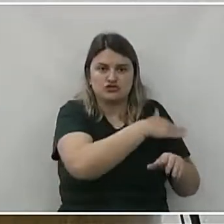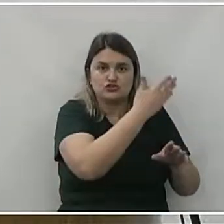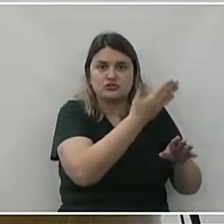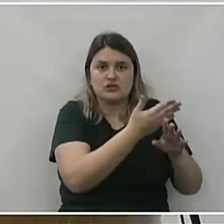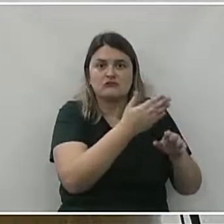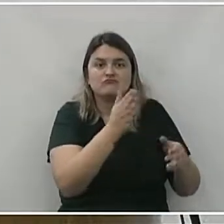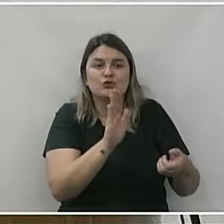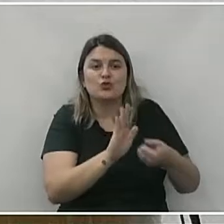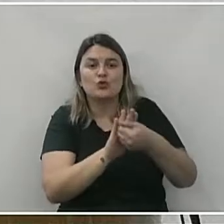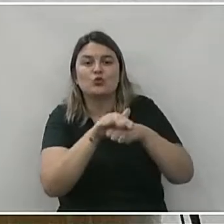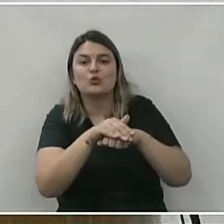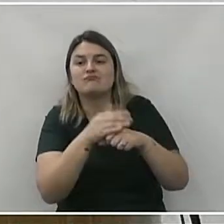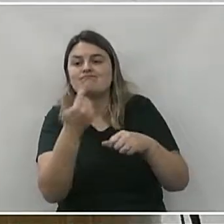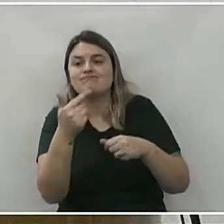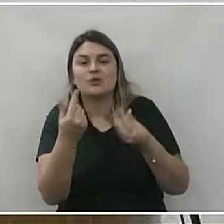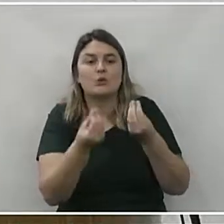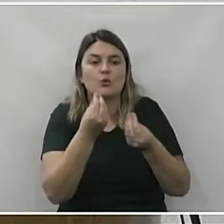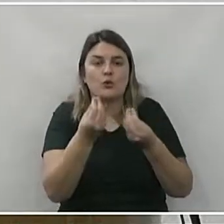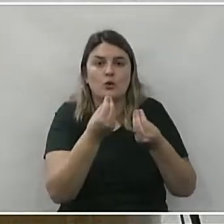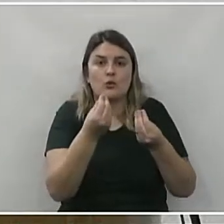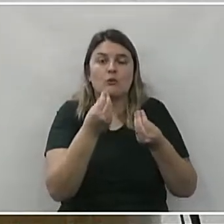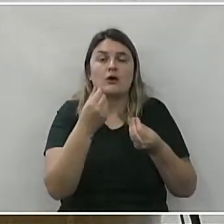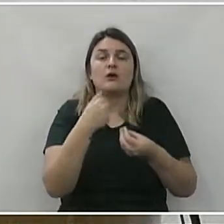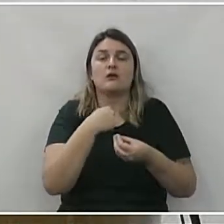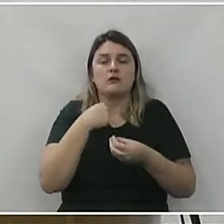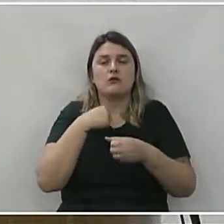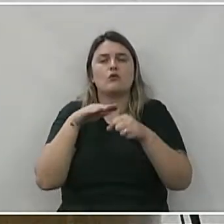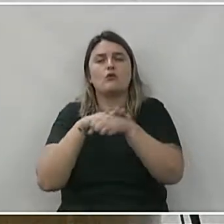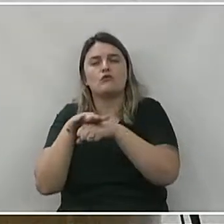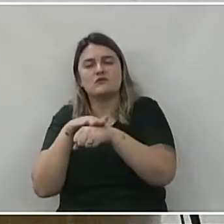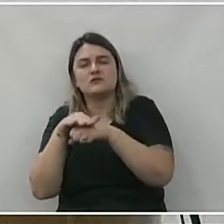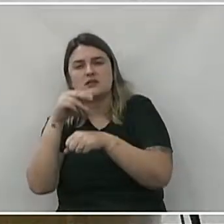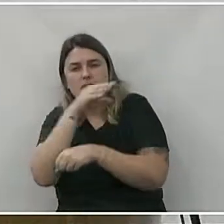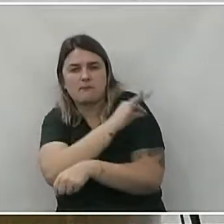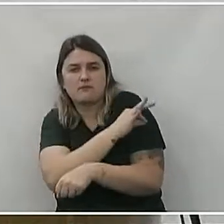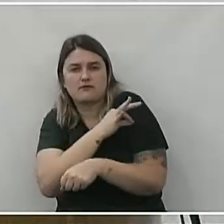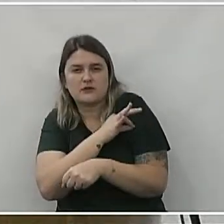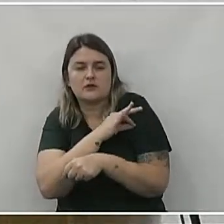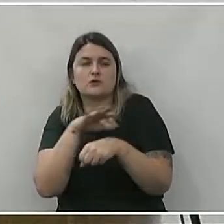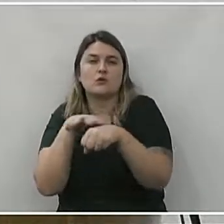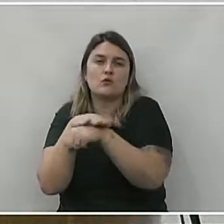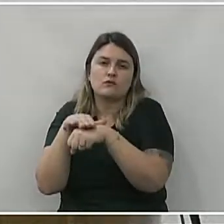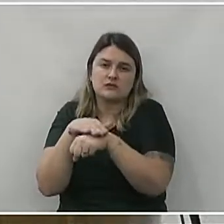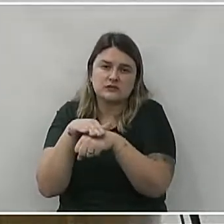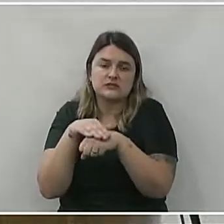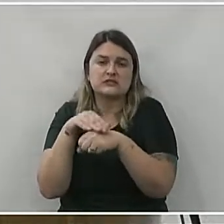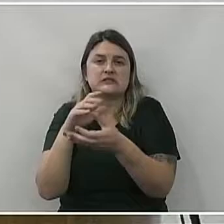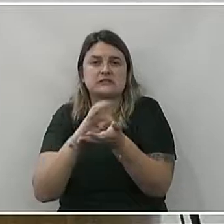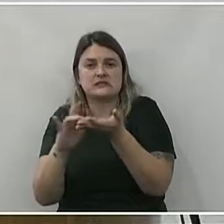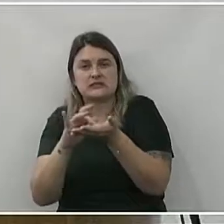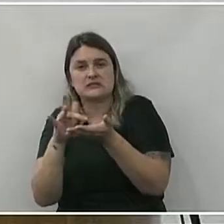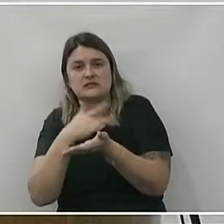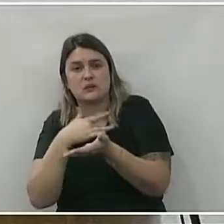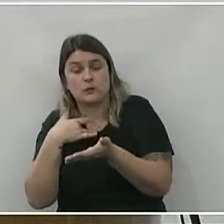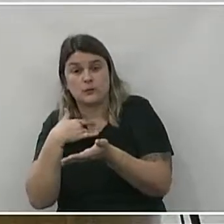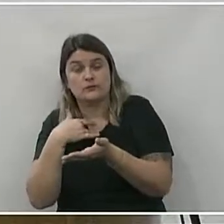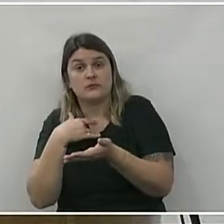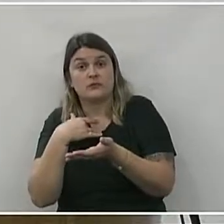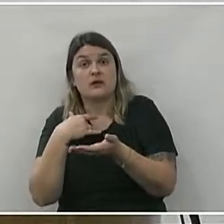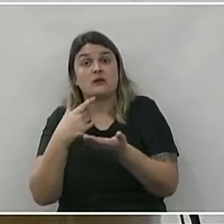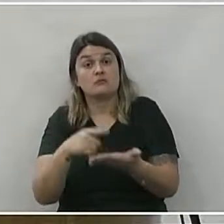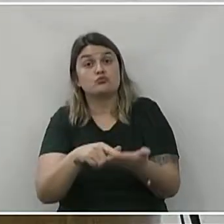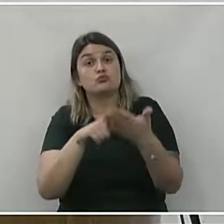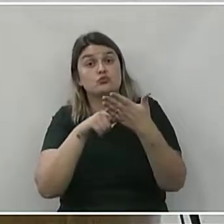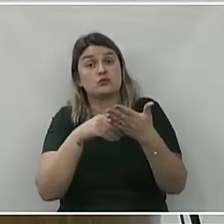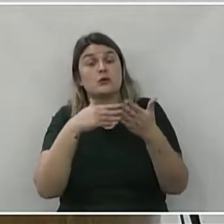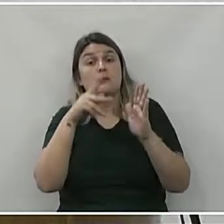ainda mais. Em conversa com o prefeito e o secretário de saúde, me passaram o projeto PAI, Pronto Atendimento Infantil,